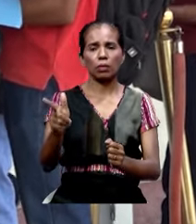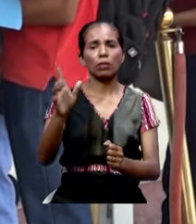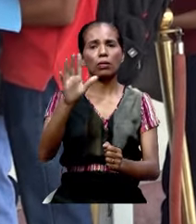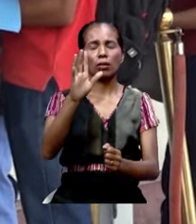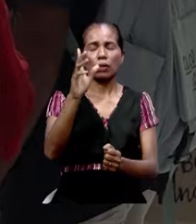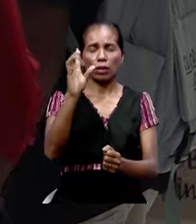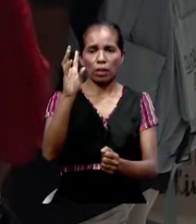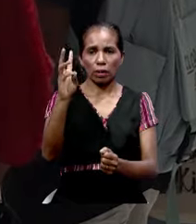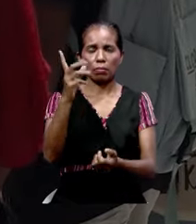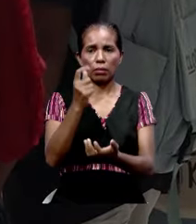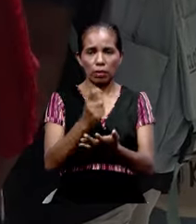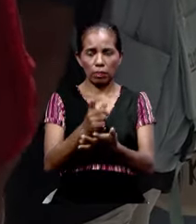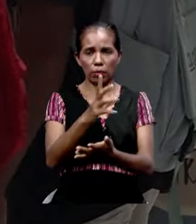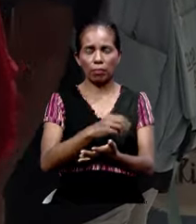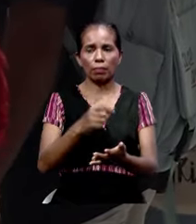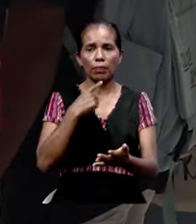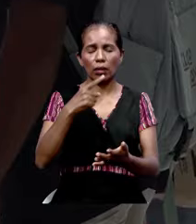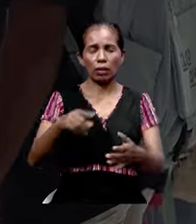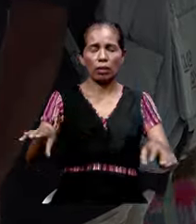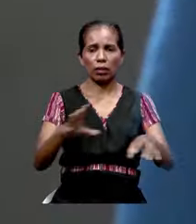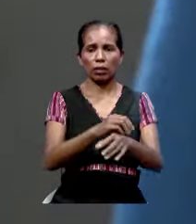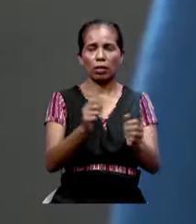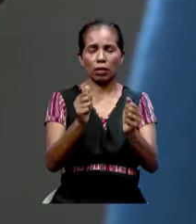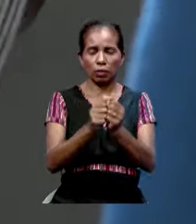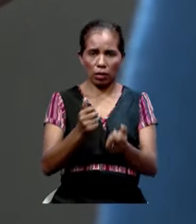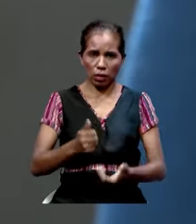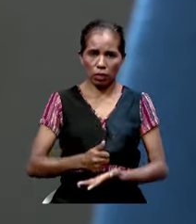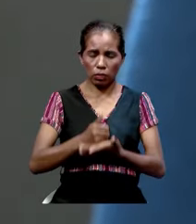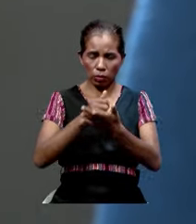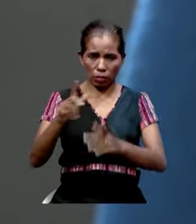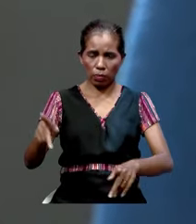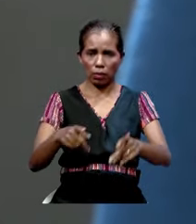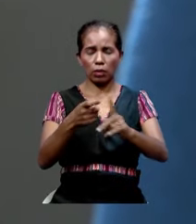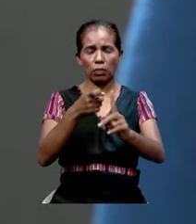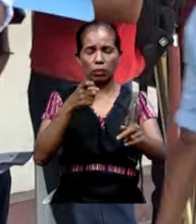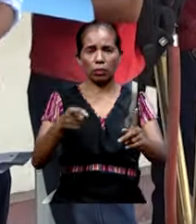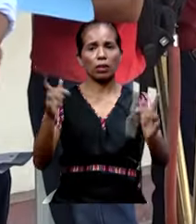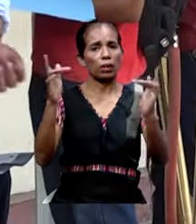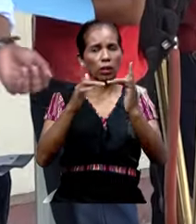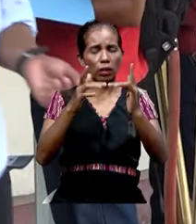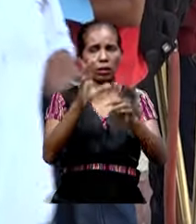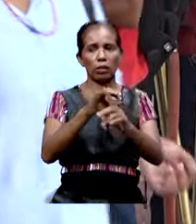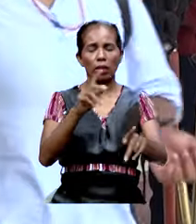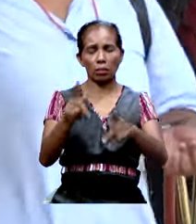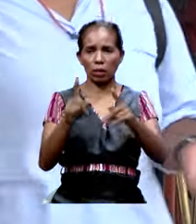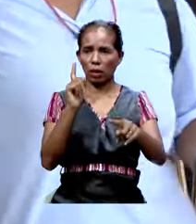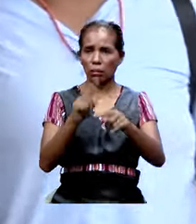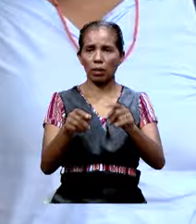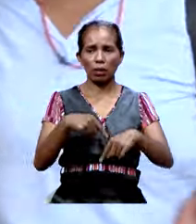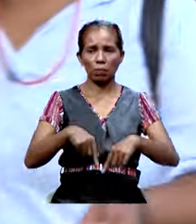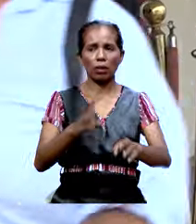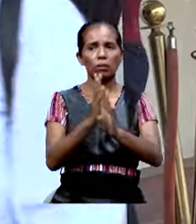A Direção-Geral Serviço Registro Notariado se halou atendimento para o público e use online, onde evita cidadão Ciro Labele